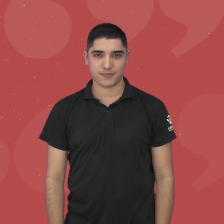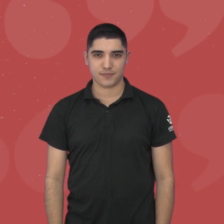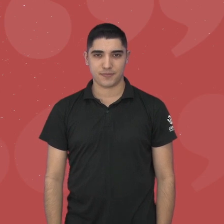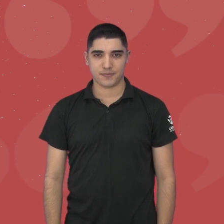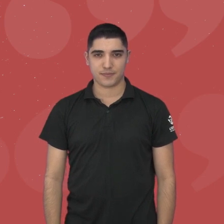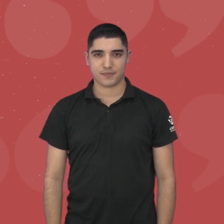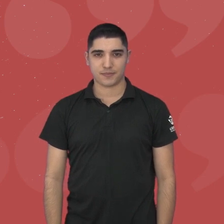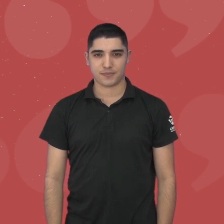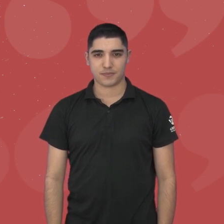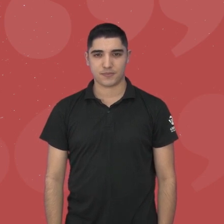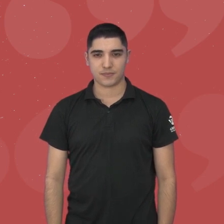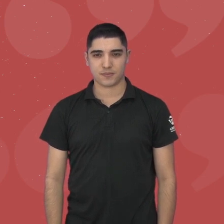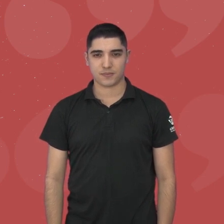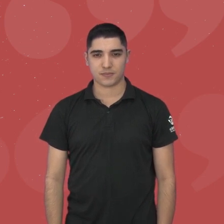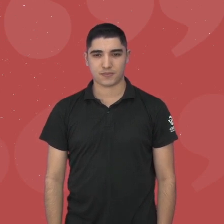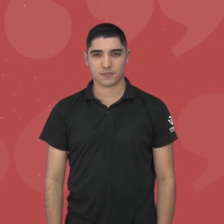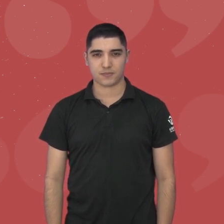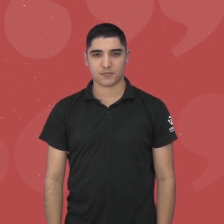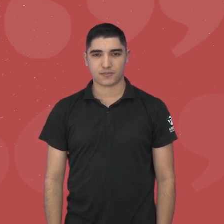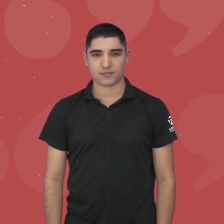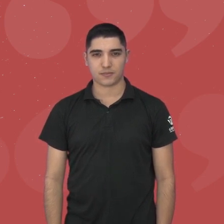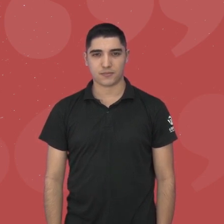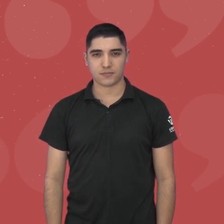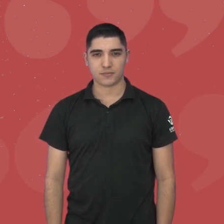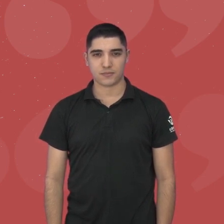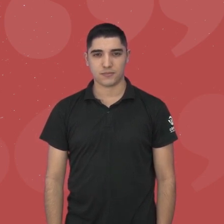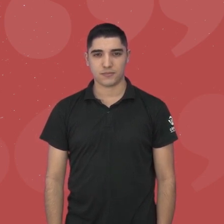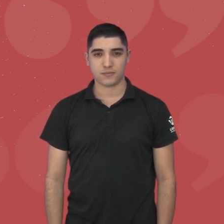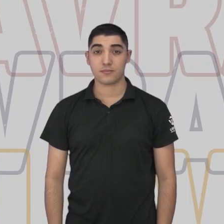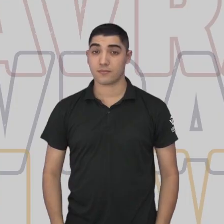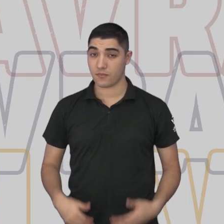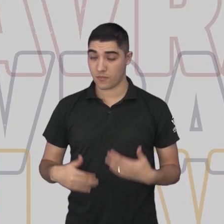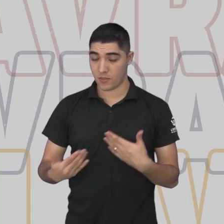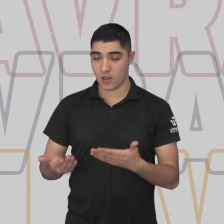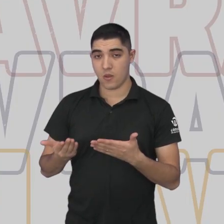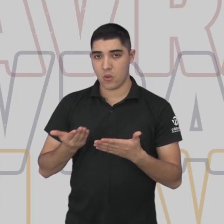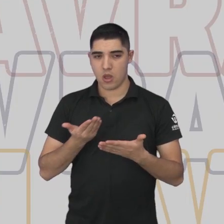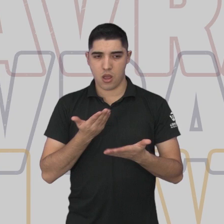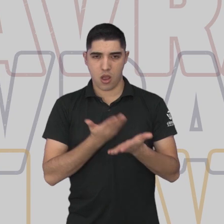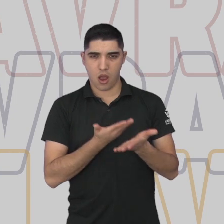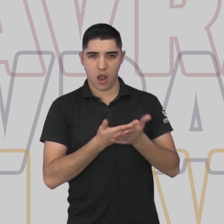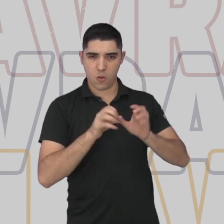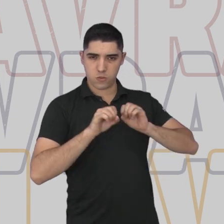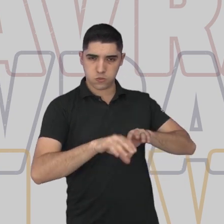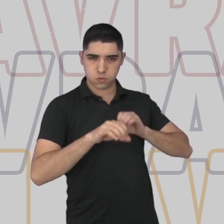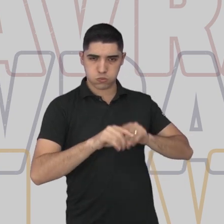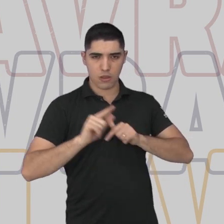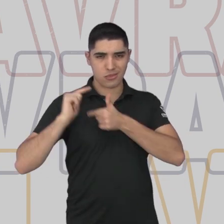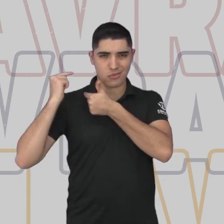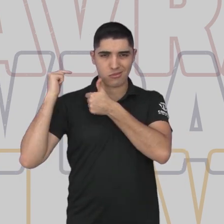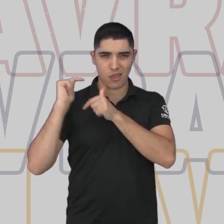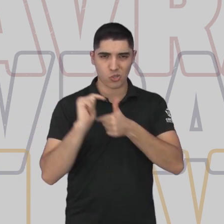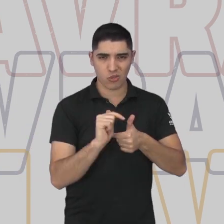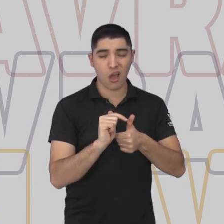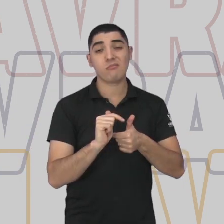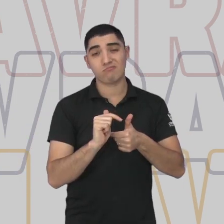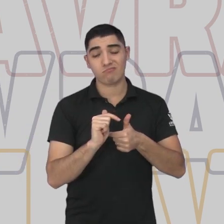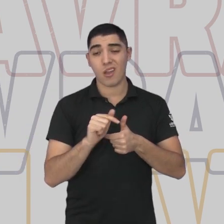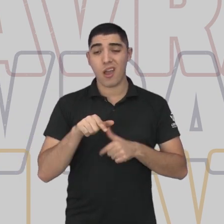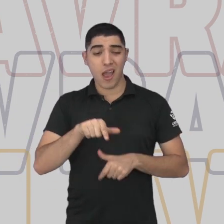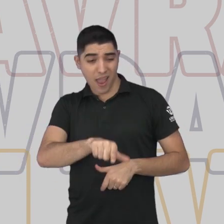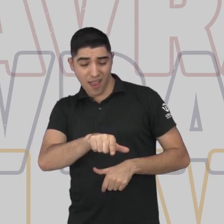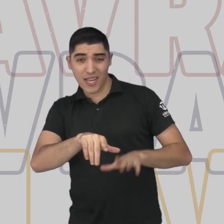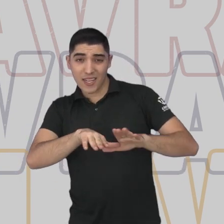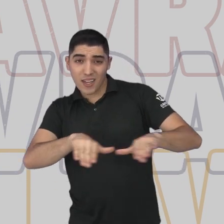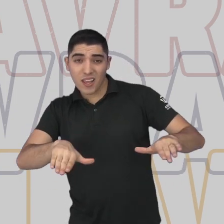aula lúdica é diferente da aula tradicional? A aula tradicional, às vezes, a criança ela não